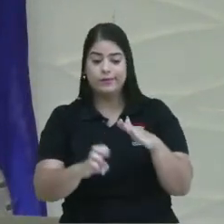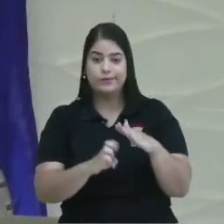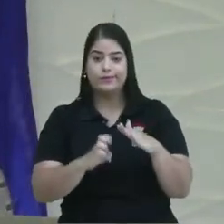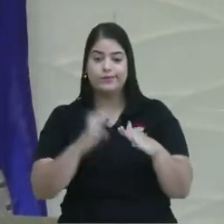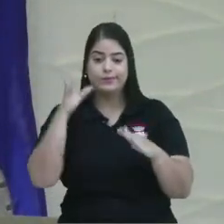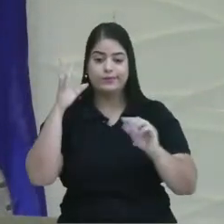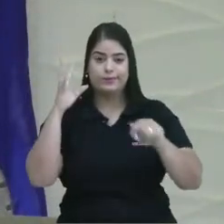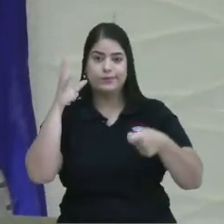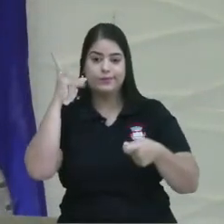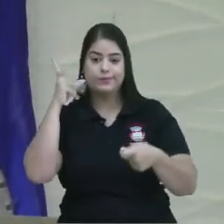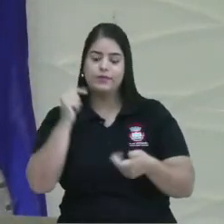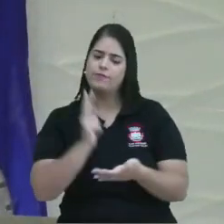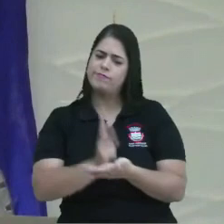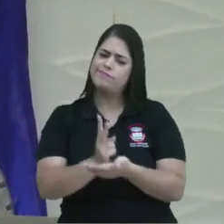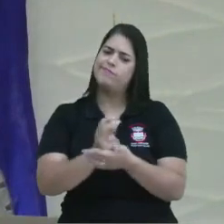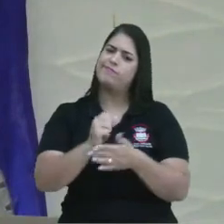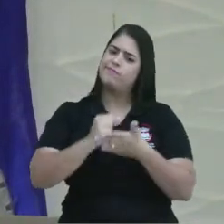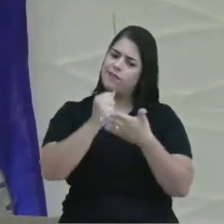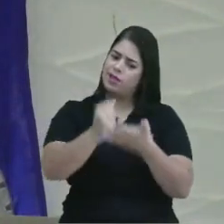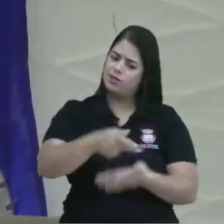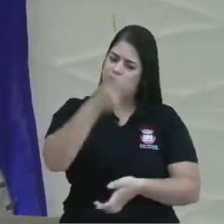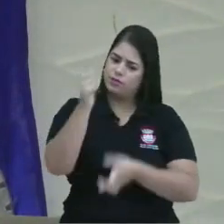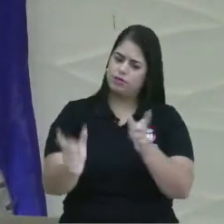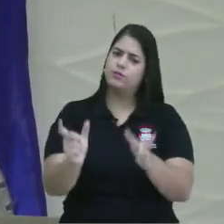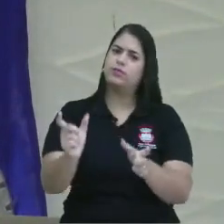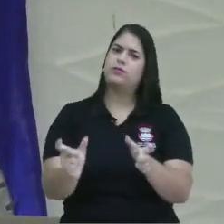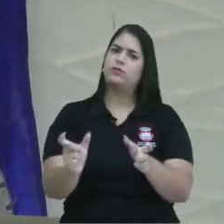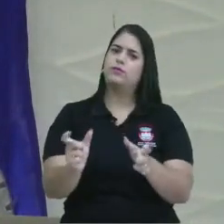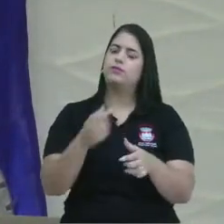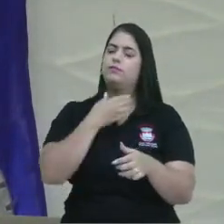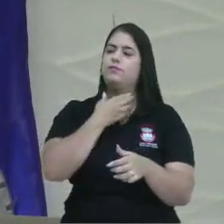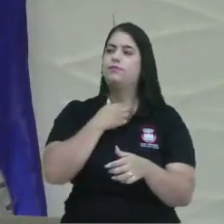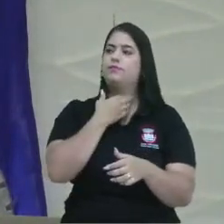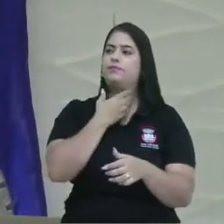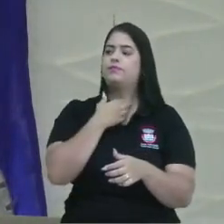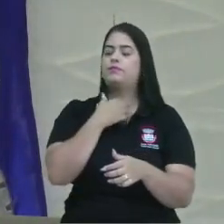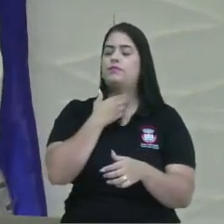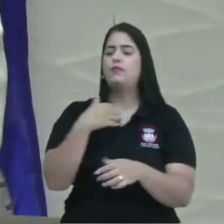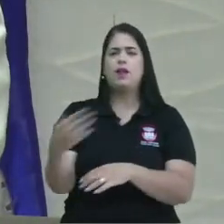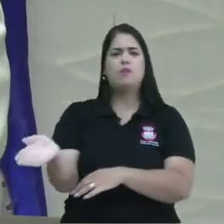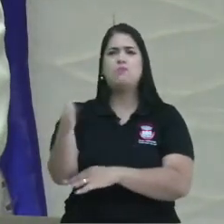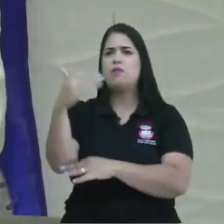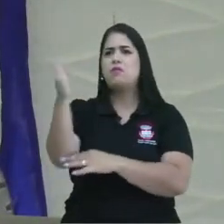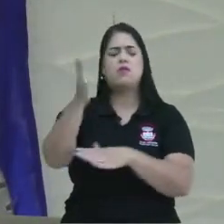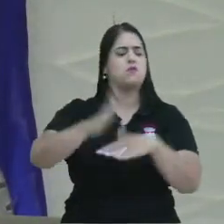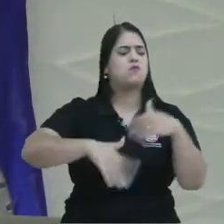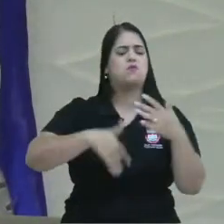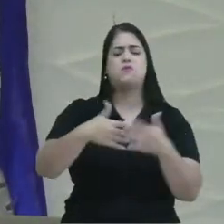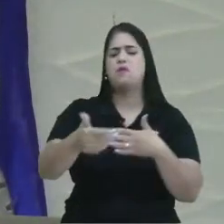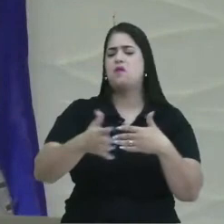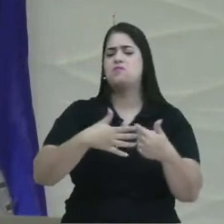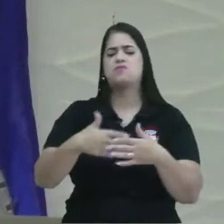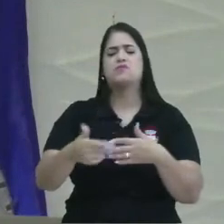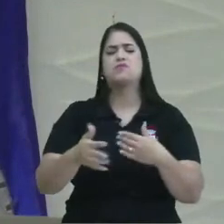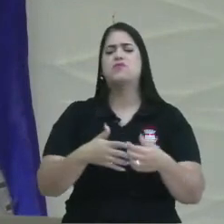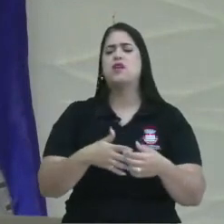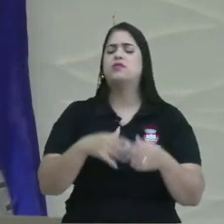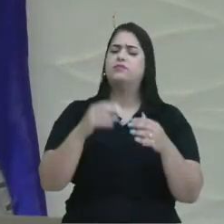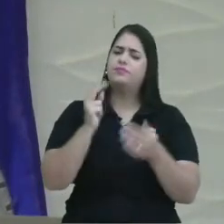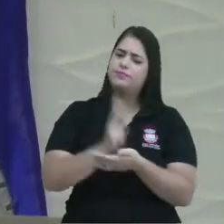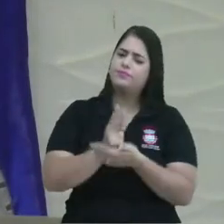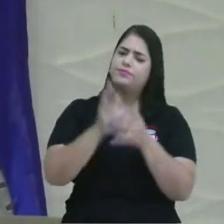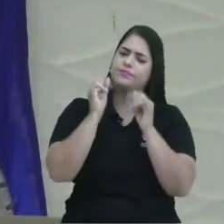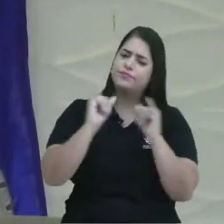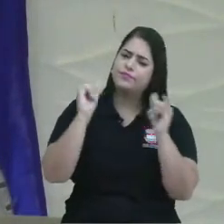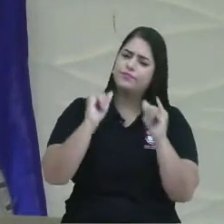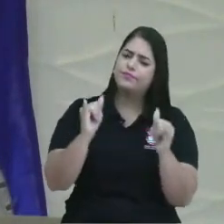terra para todo mundo. Eu posso ter a bandeira, o adesivo de quem quiser. Eu sempre disse, sempre digo a seu Zé, eu quero